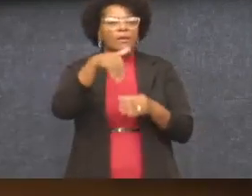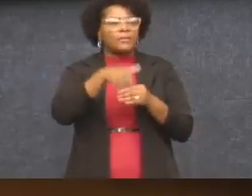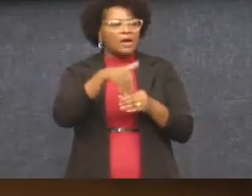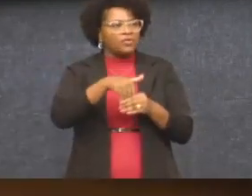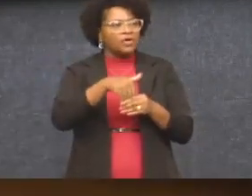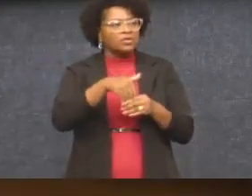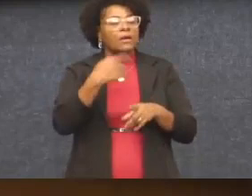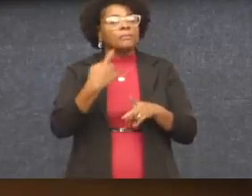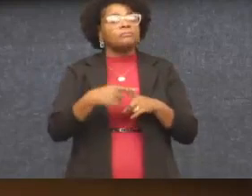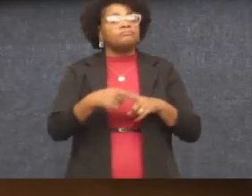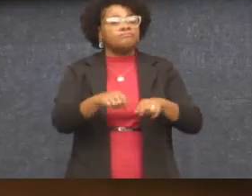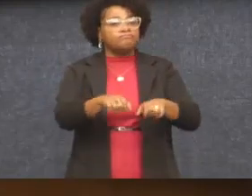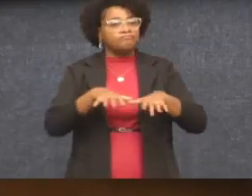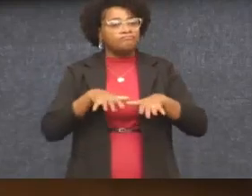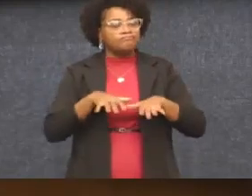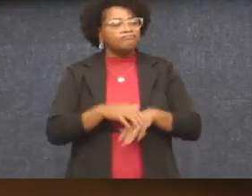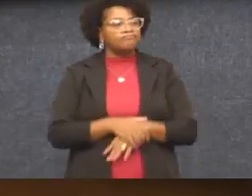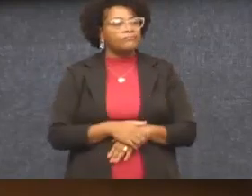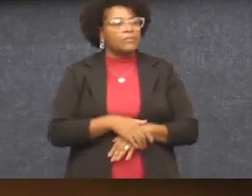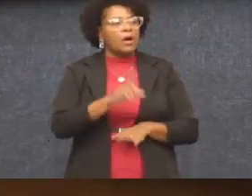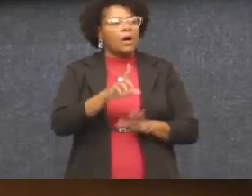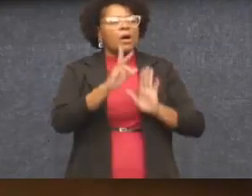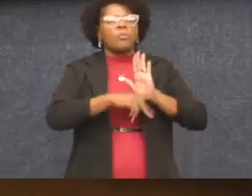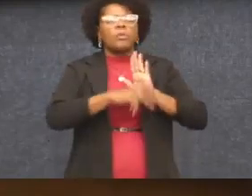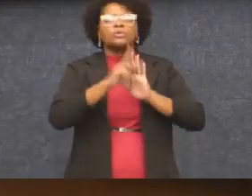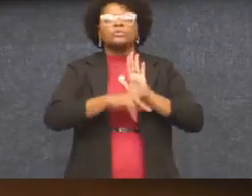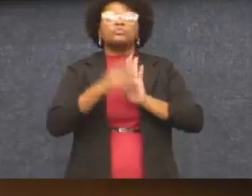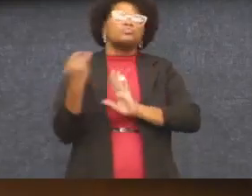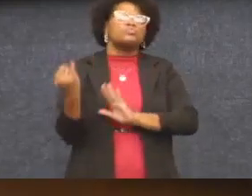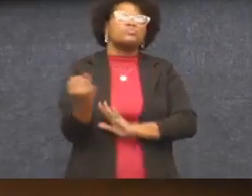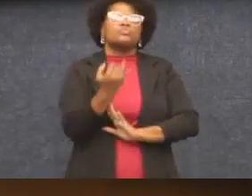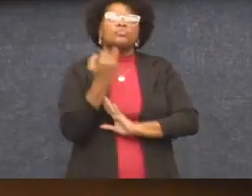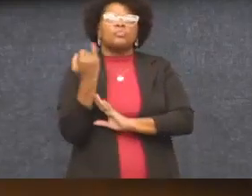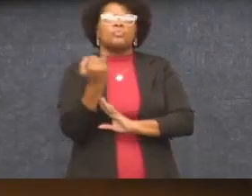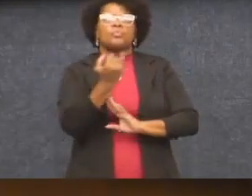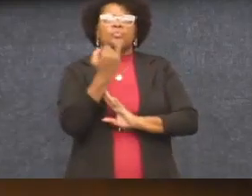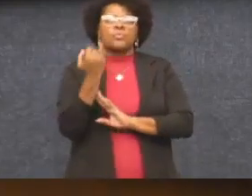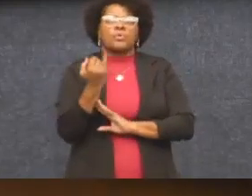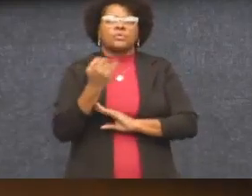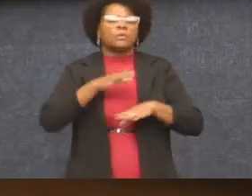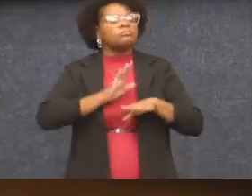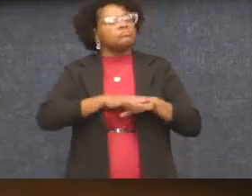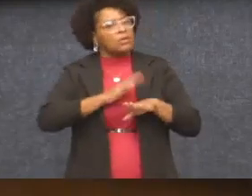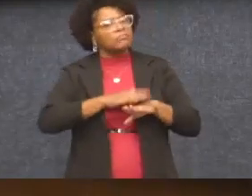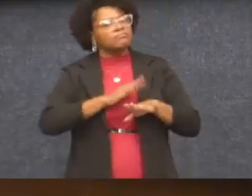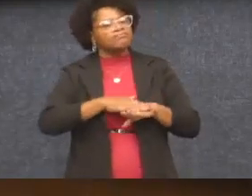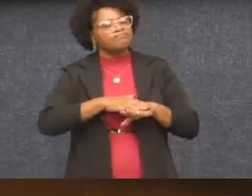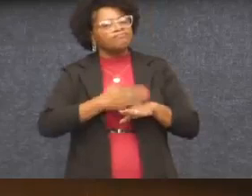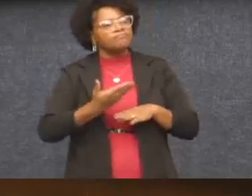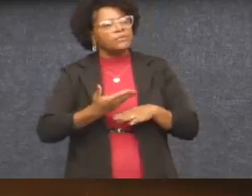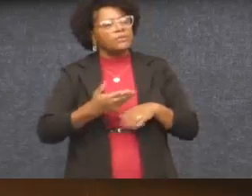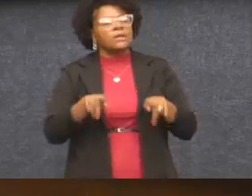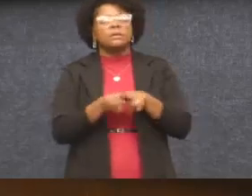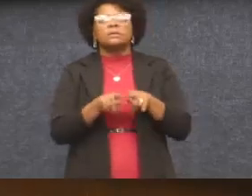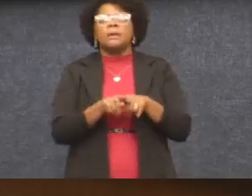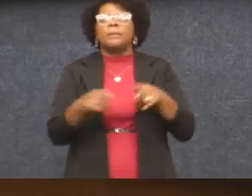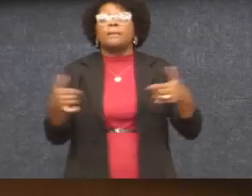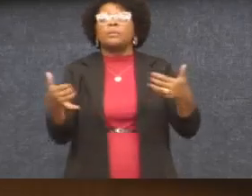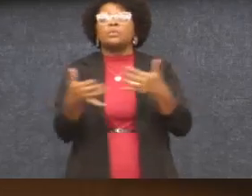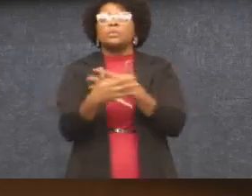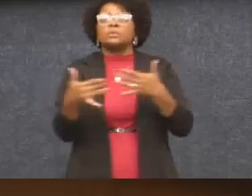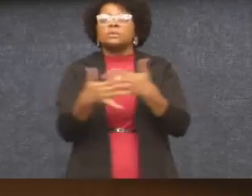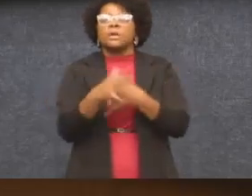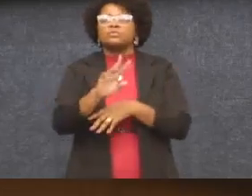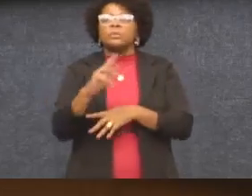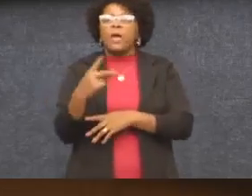do plenário, porque esse é um projeto muito importante para mim, pessoalmente, para o centro de Belo Horizonte, onde